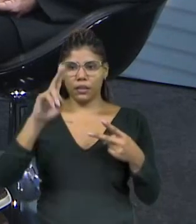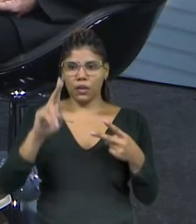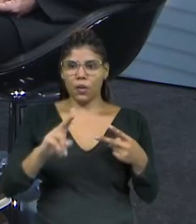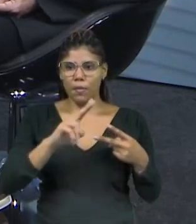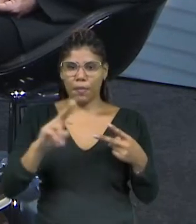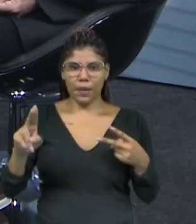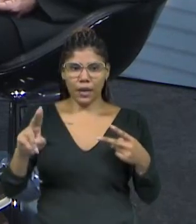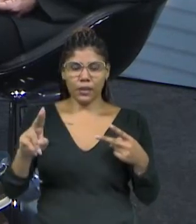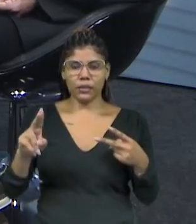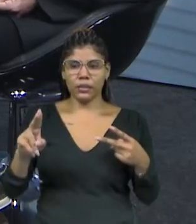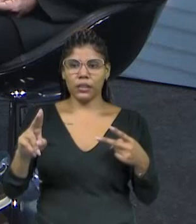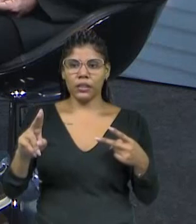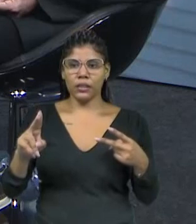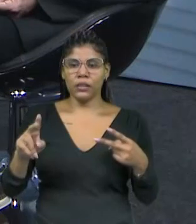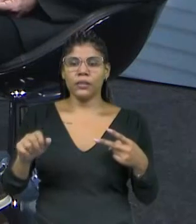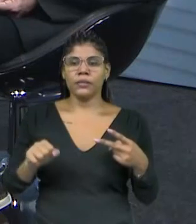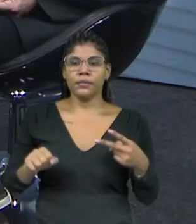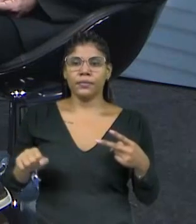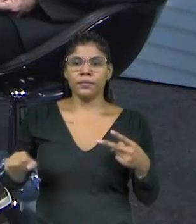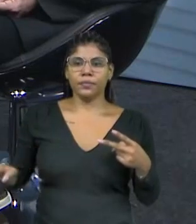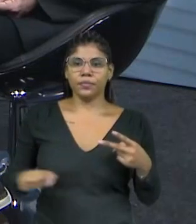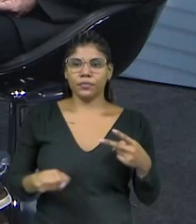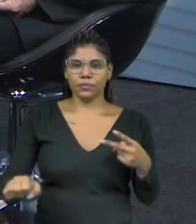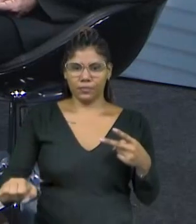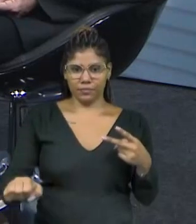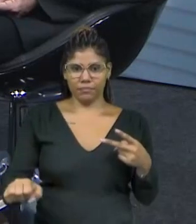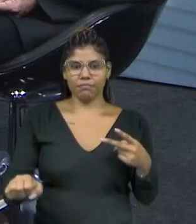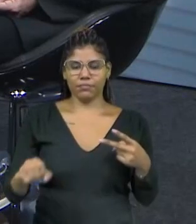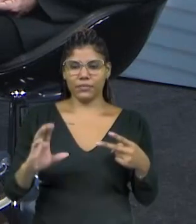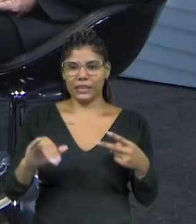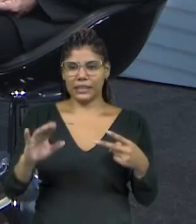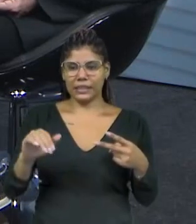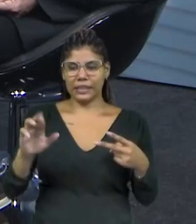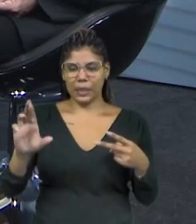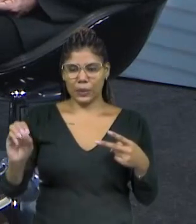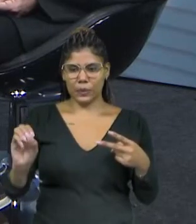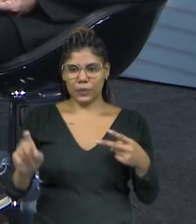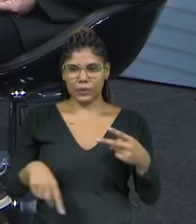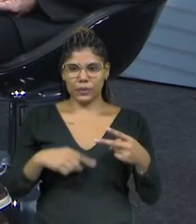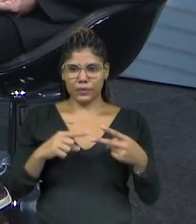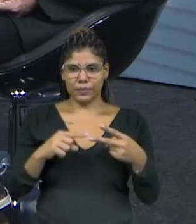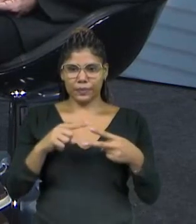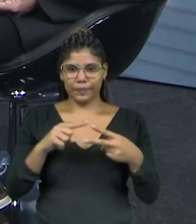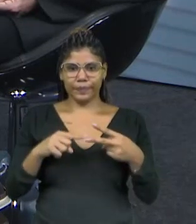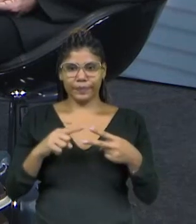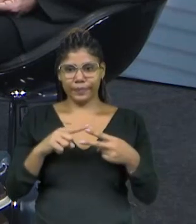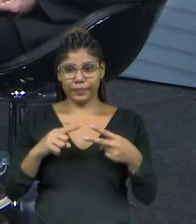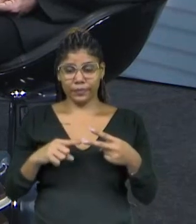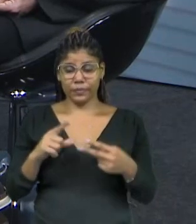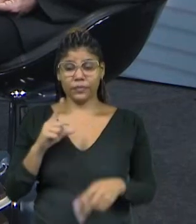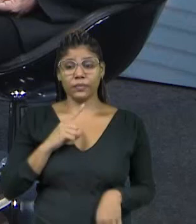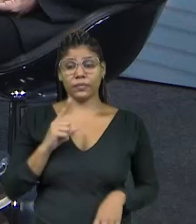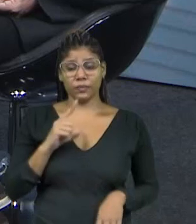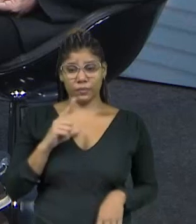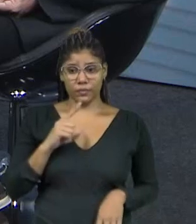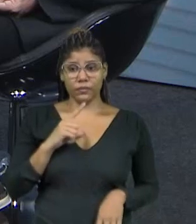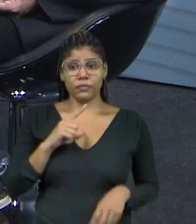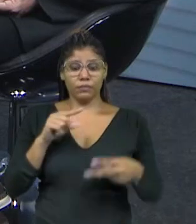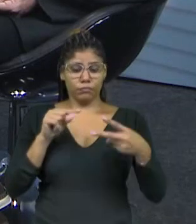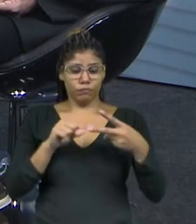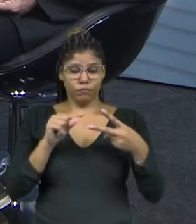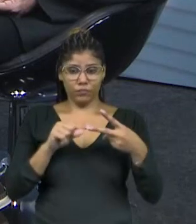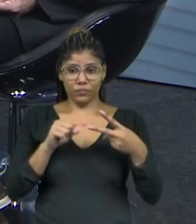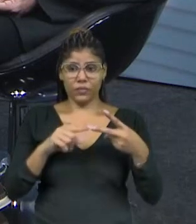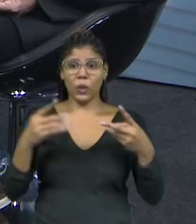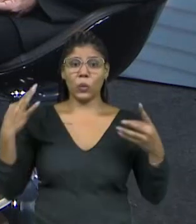Cícero já. Sim. Então, o Padre Cícero é um fenômeno mundial. Sim, com certeza. Pesquisadores vêm do mundo todo. Nós temos esse case turístico,